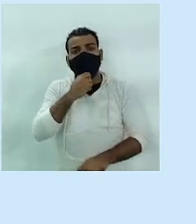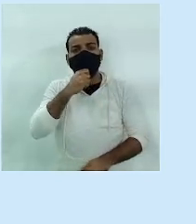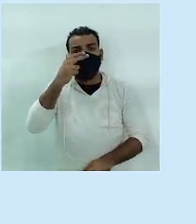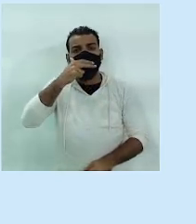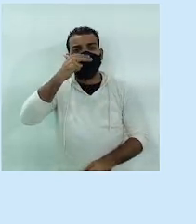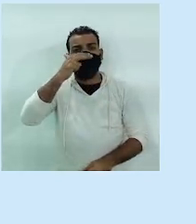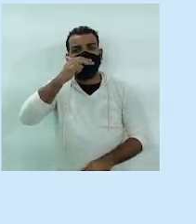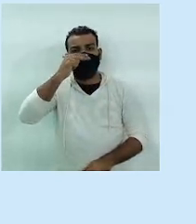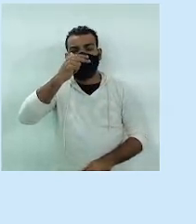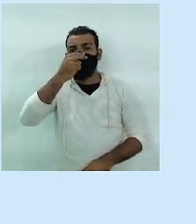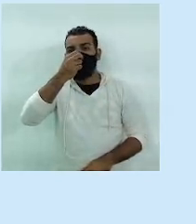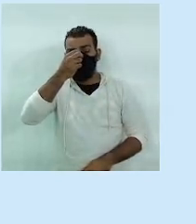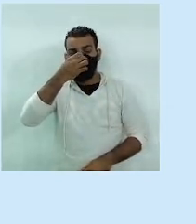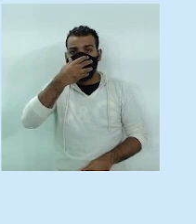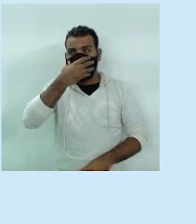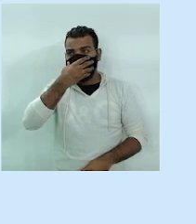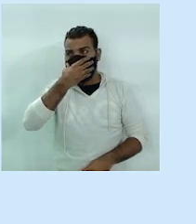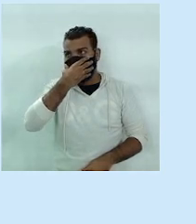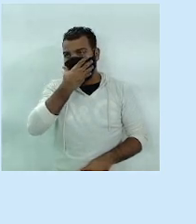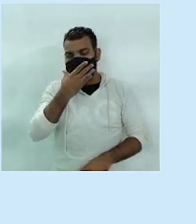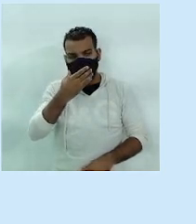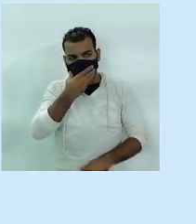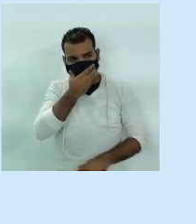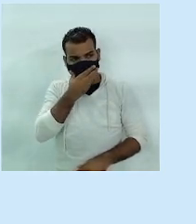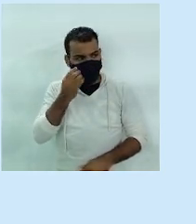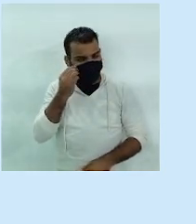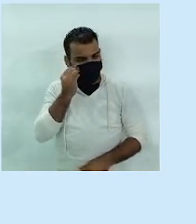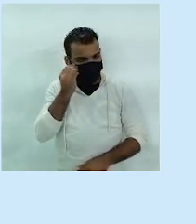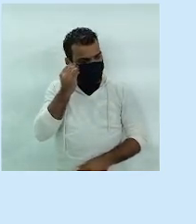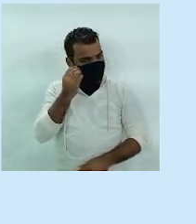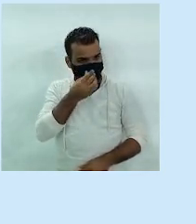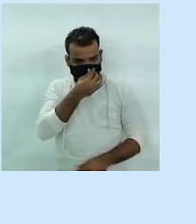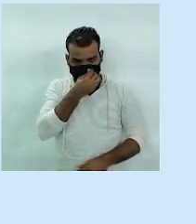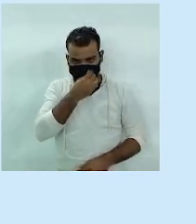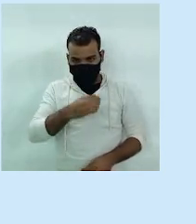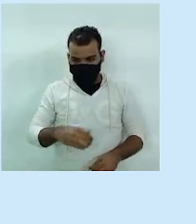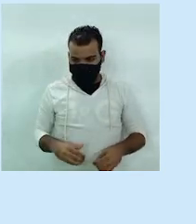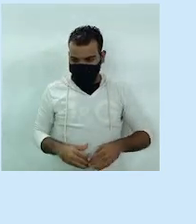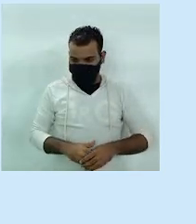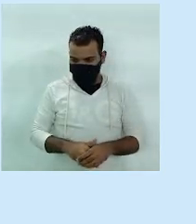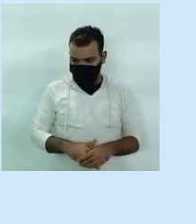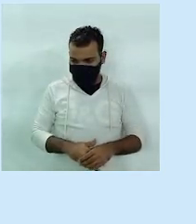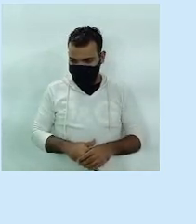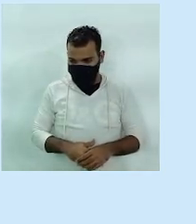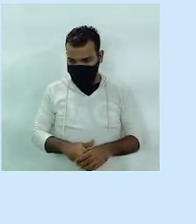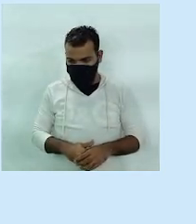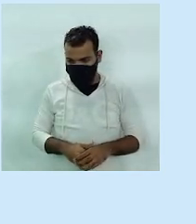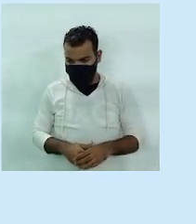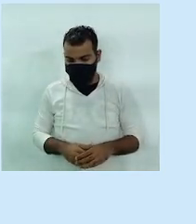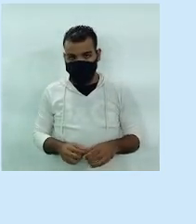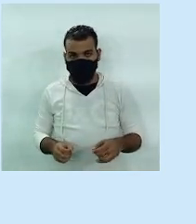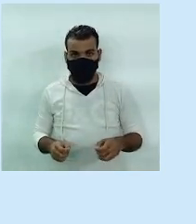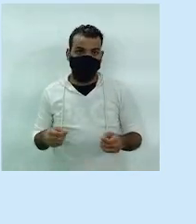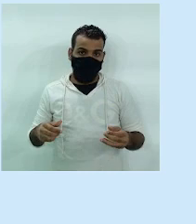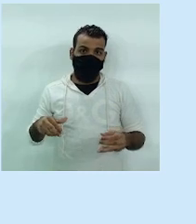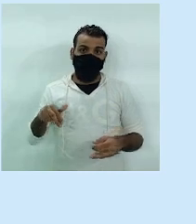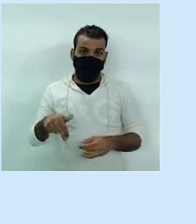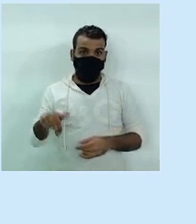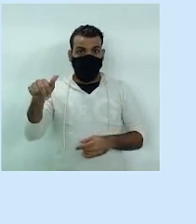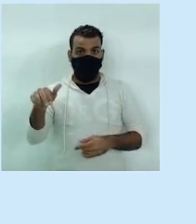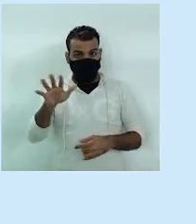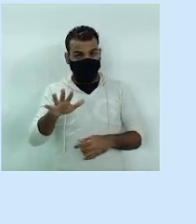né? Então a revolta é séculos, nem séculos, né? Então a revolta começou na região norte